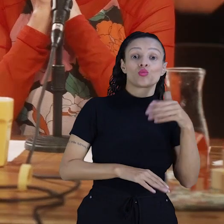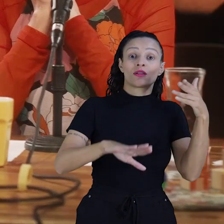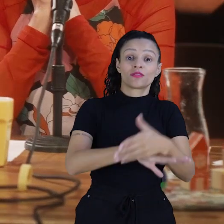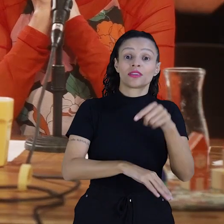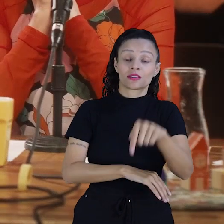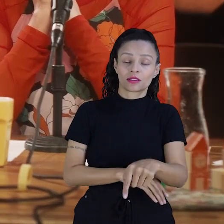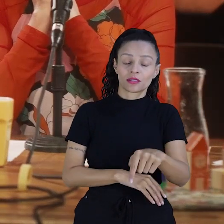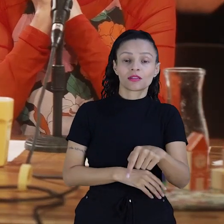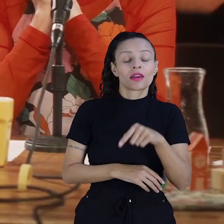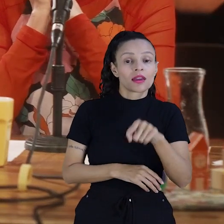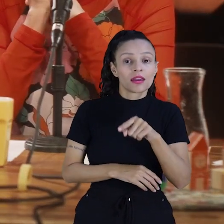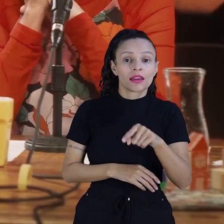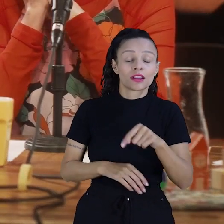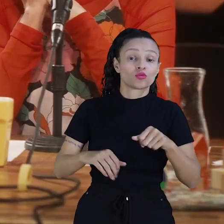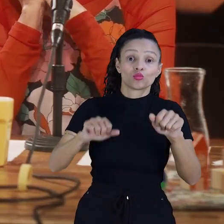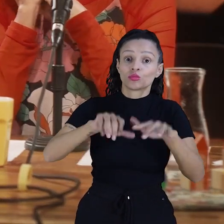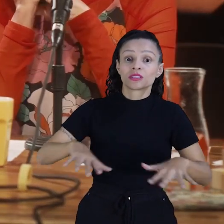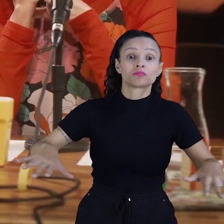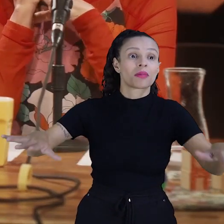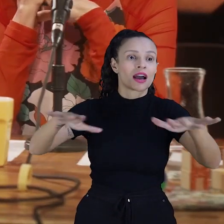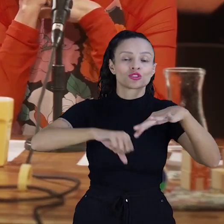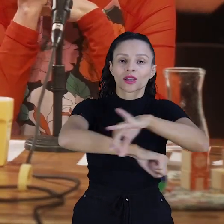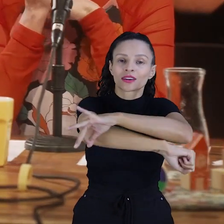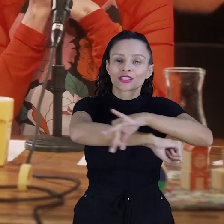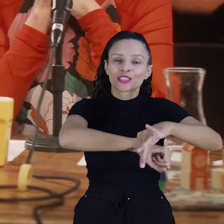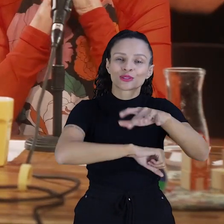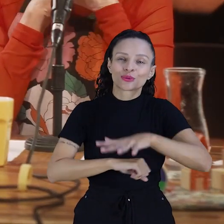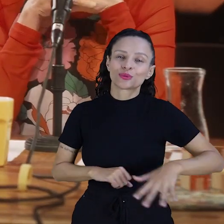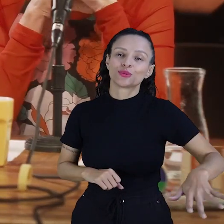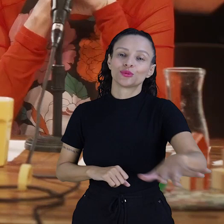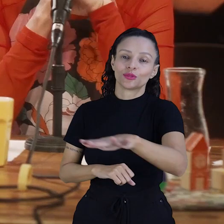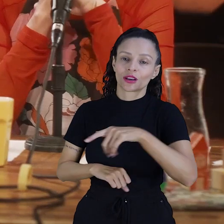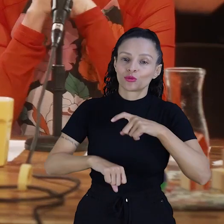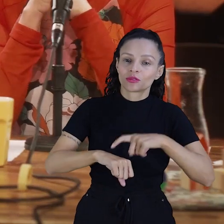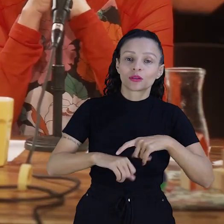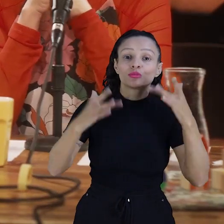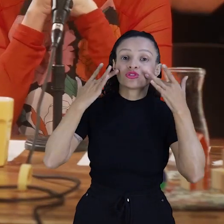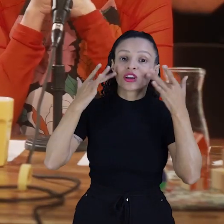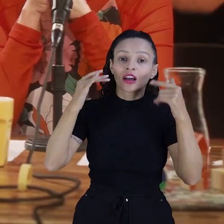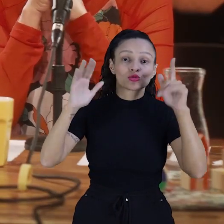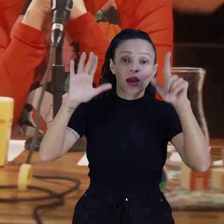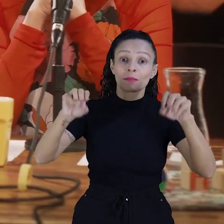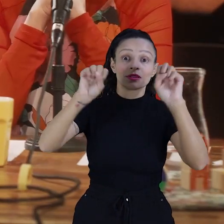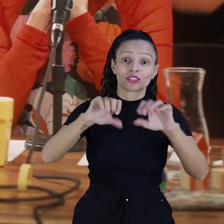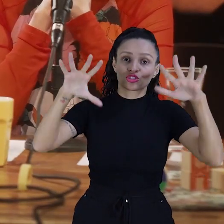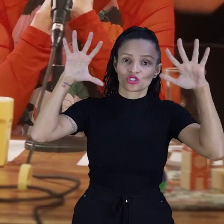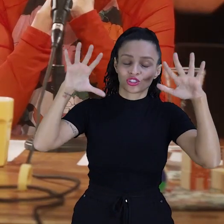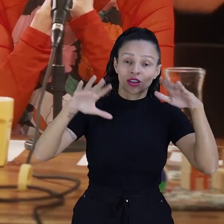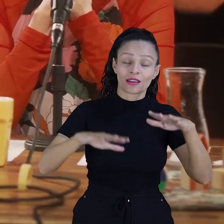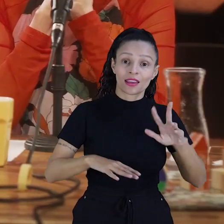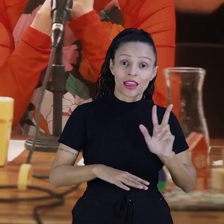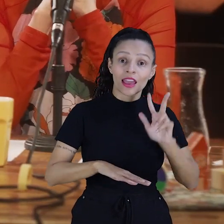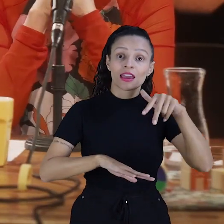aqui. Porque a impressão dele foi com o espaço, com a arquitetura, com esse templo, porque o teatro é templo, né? É magia,